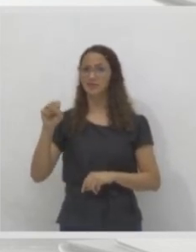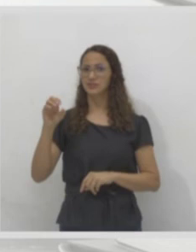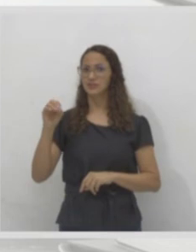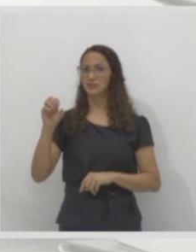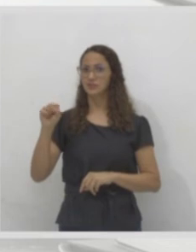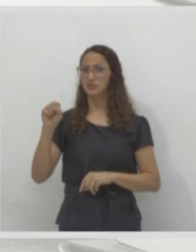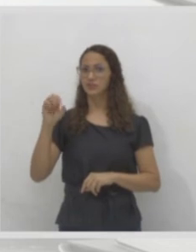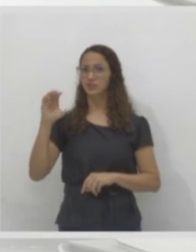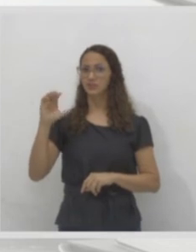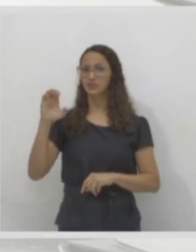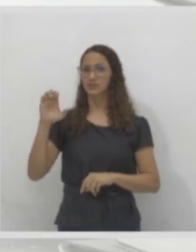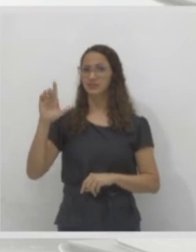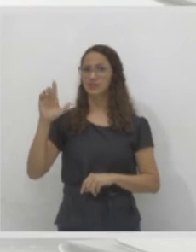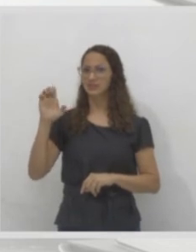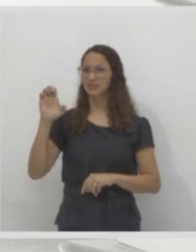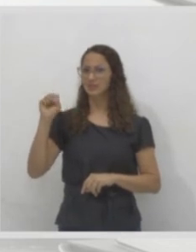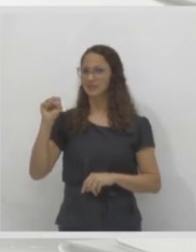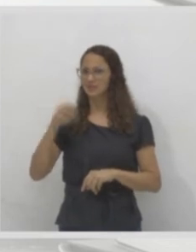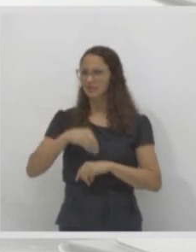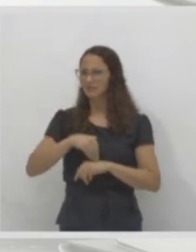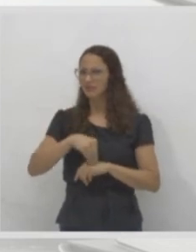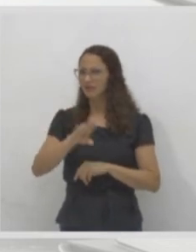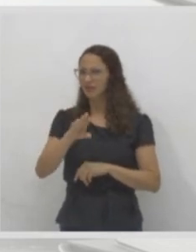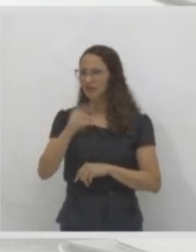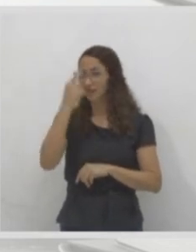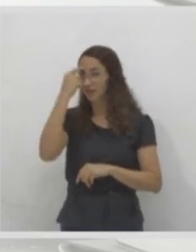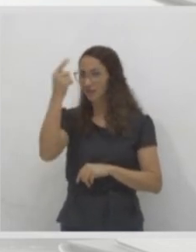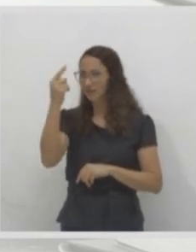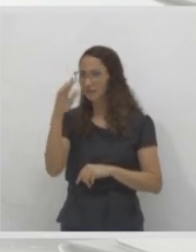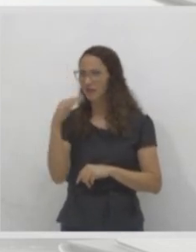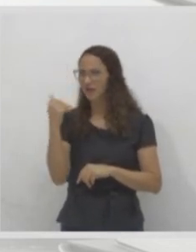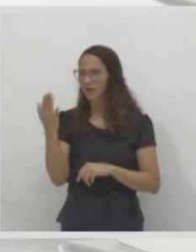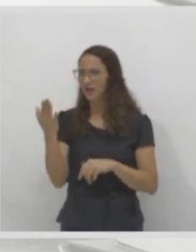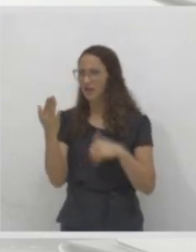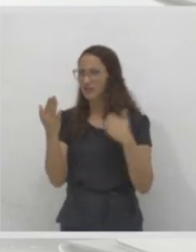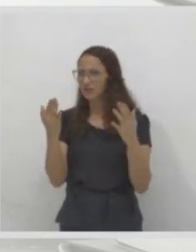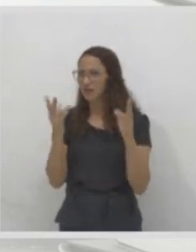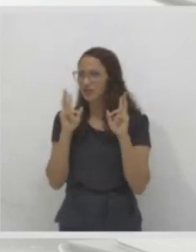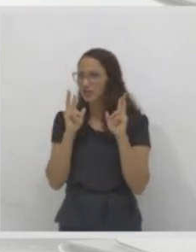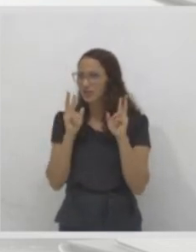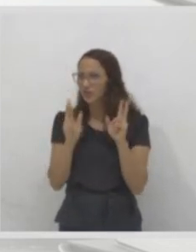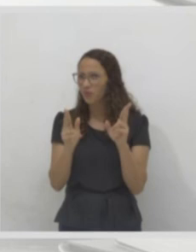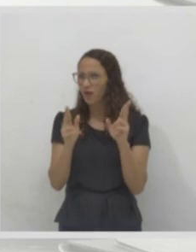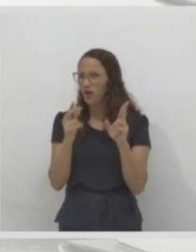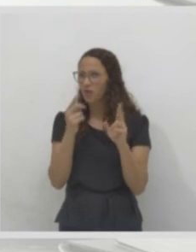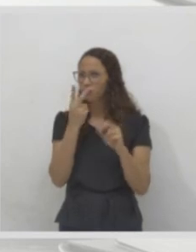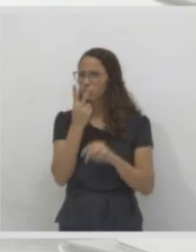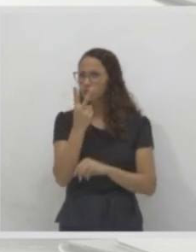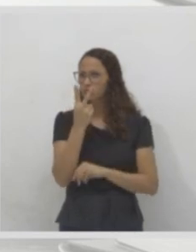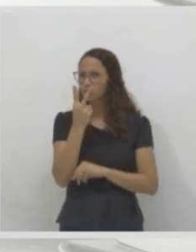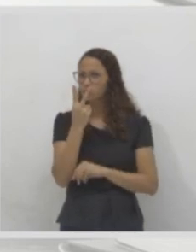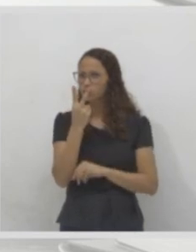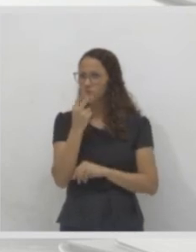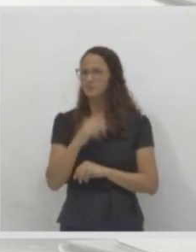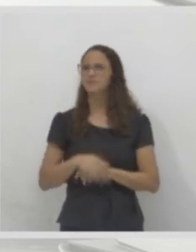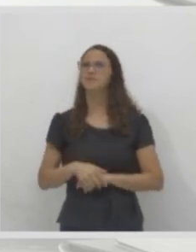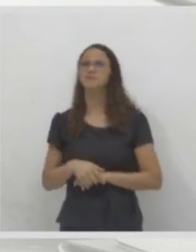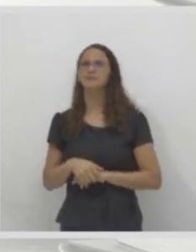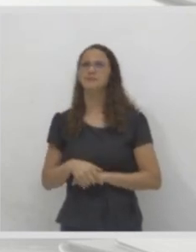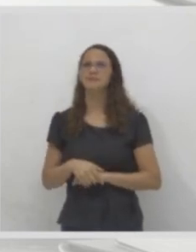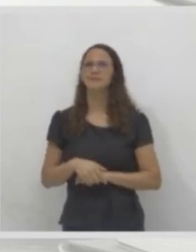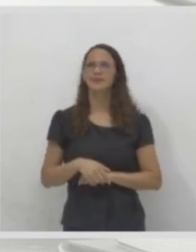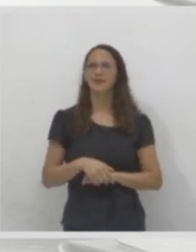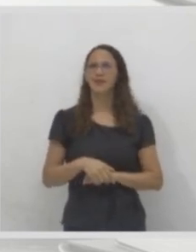vocês. O triângulo isósceles, ele tem 2 lados com a mesma medida. Responda